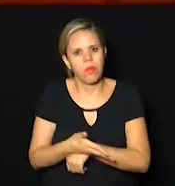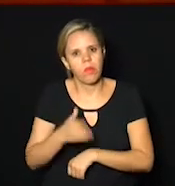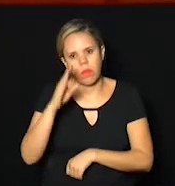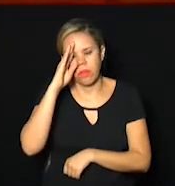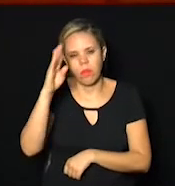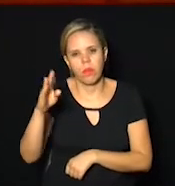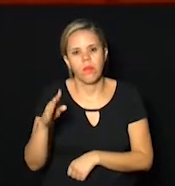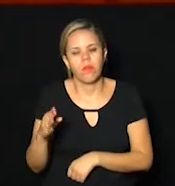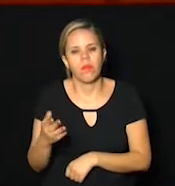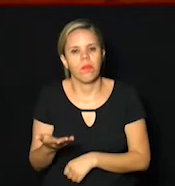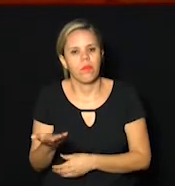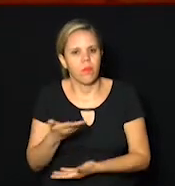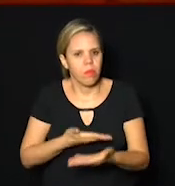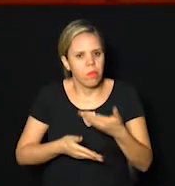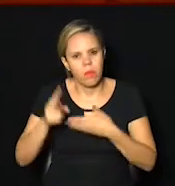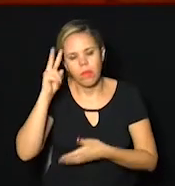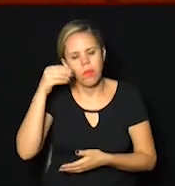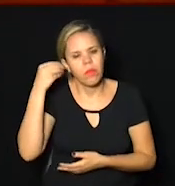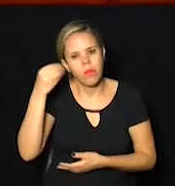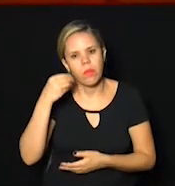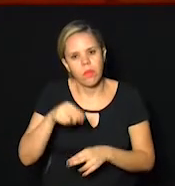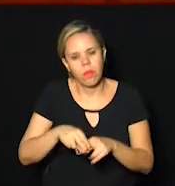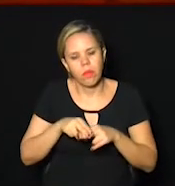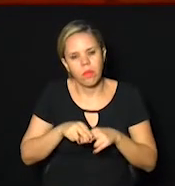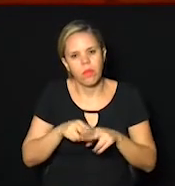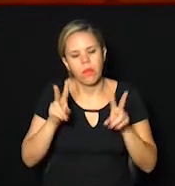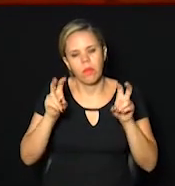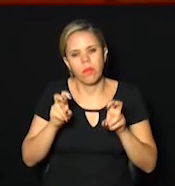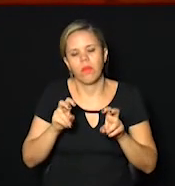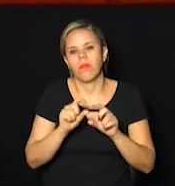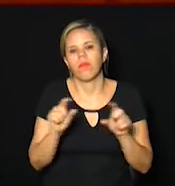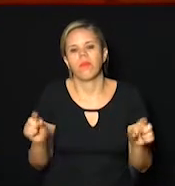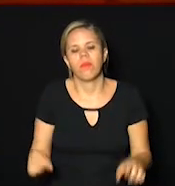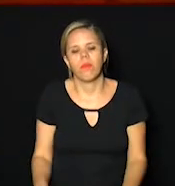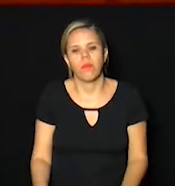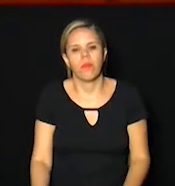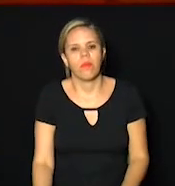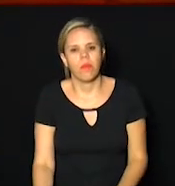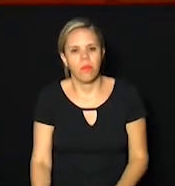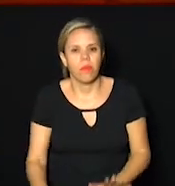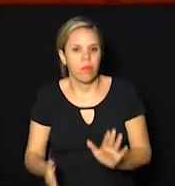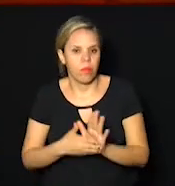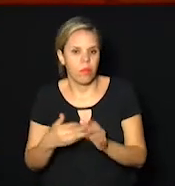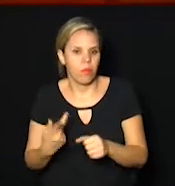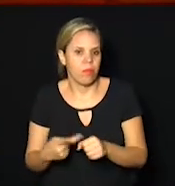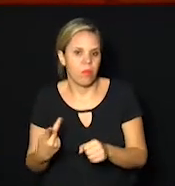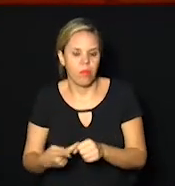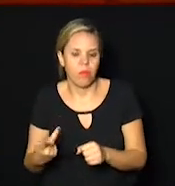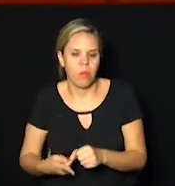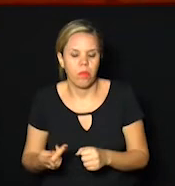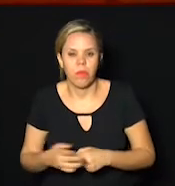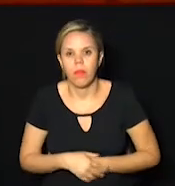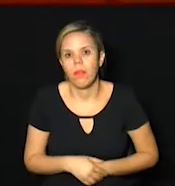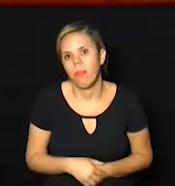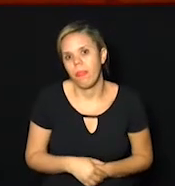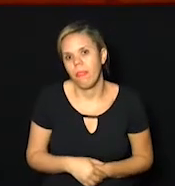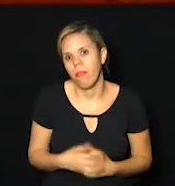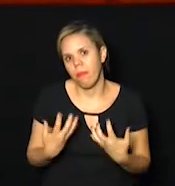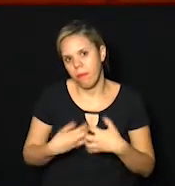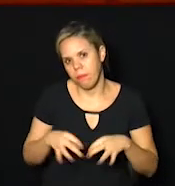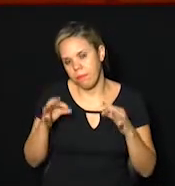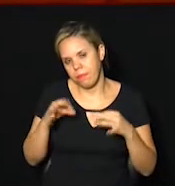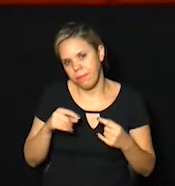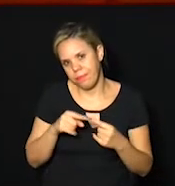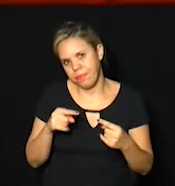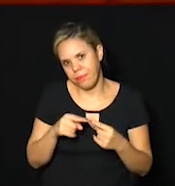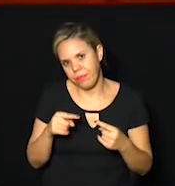de um compartilhamento de história. Por isso que eu uso esse termo, trago esse termo do marketing de produtos, né, que funciona muito bem,